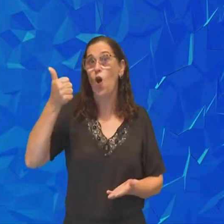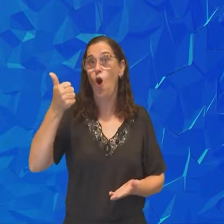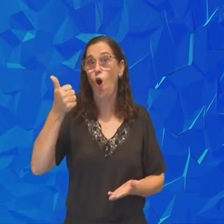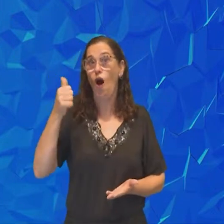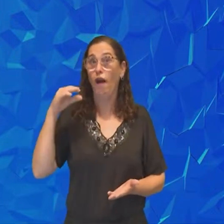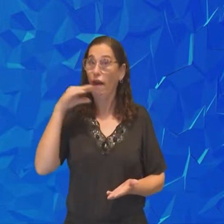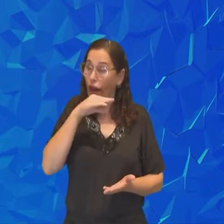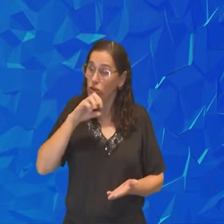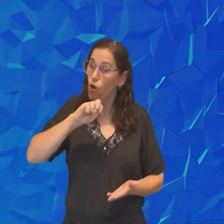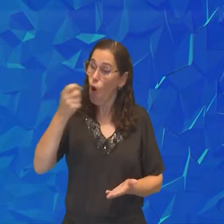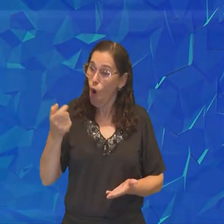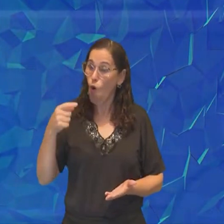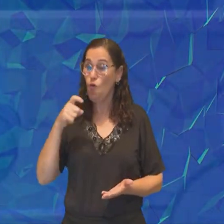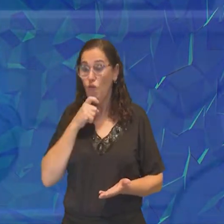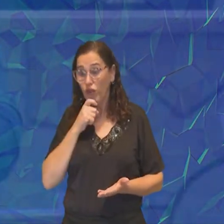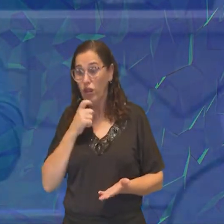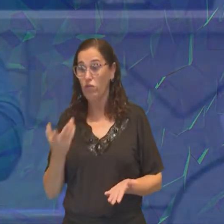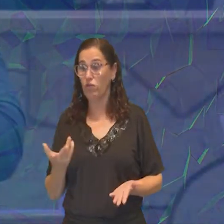quente.